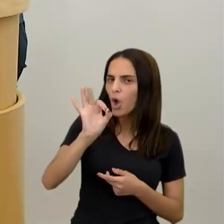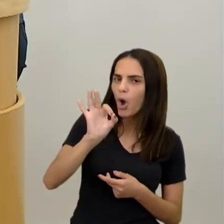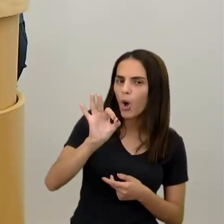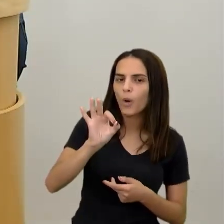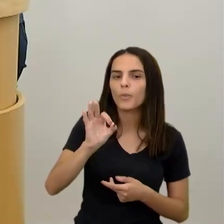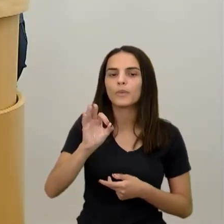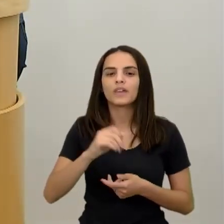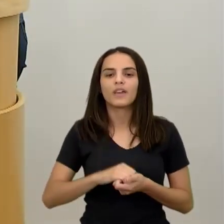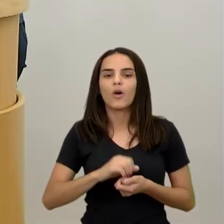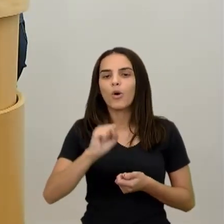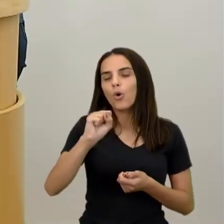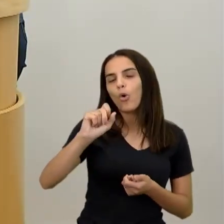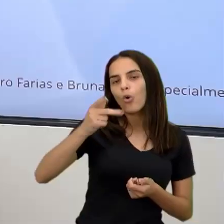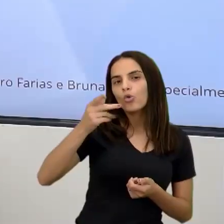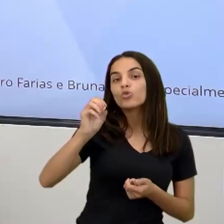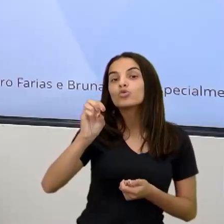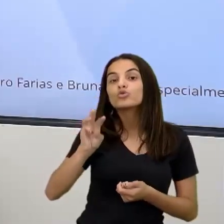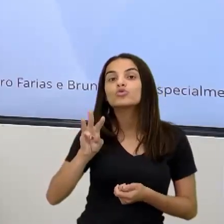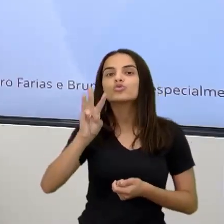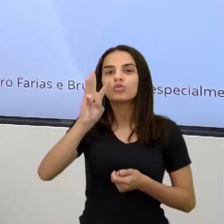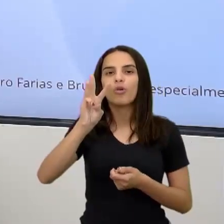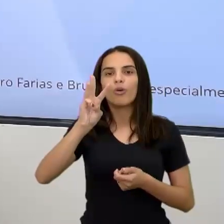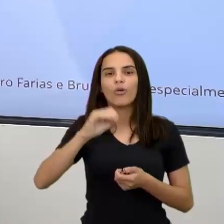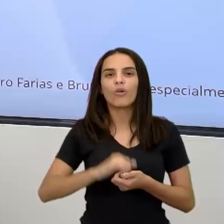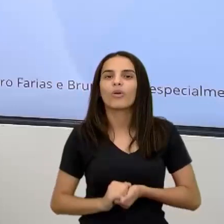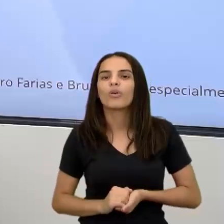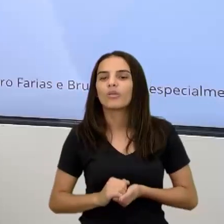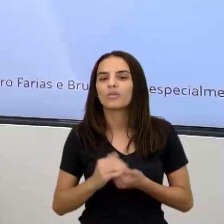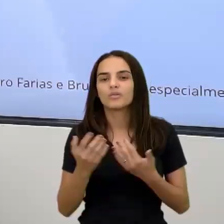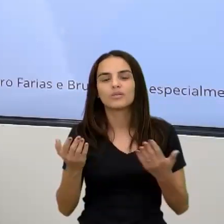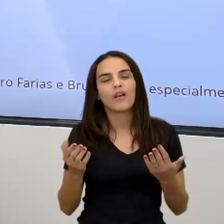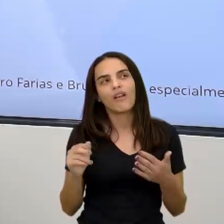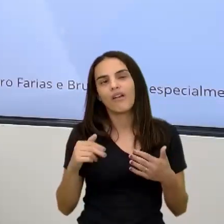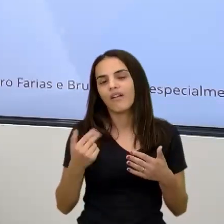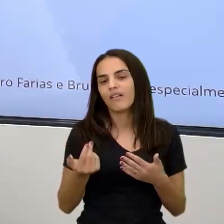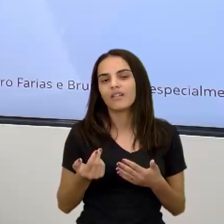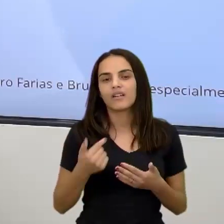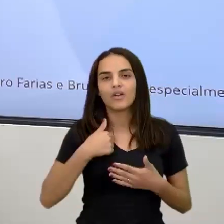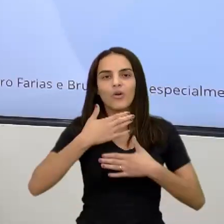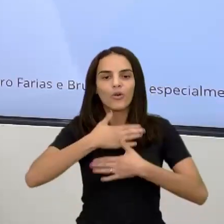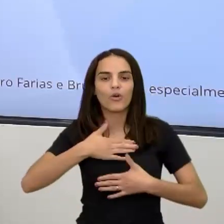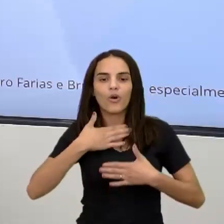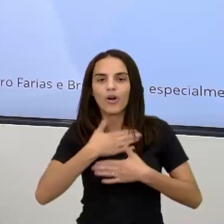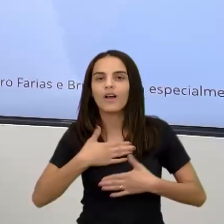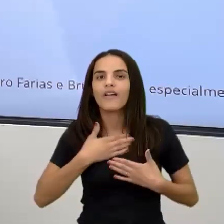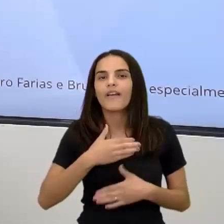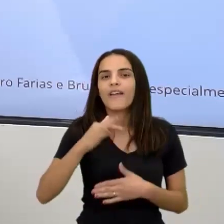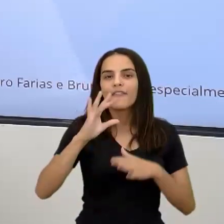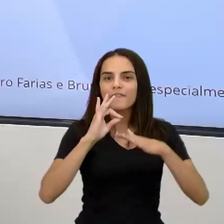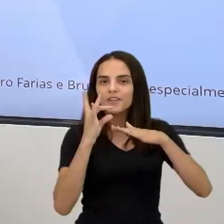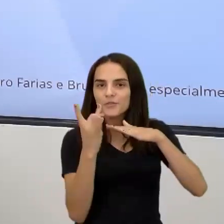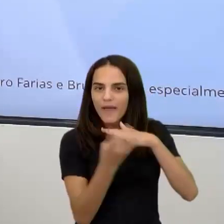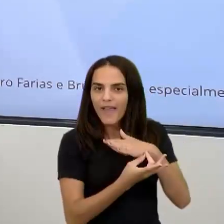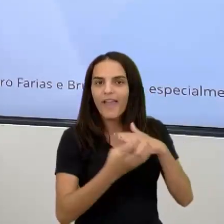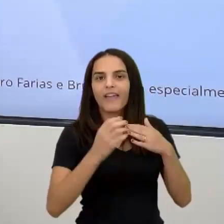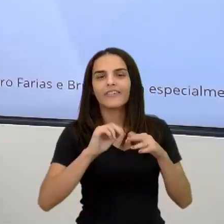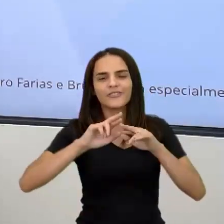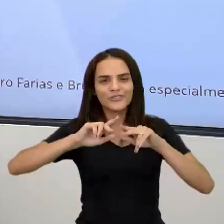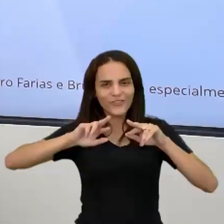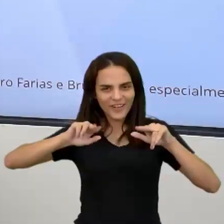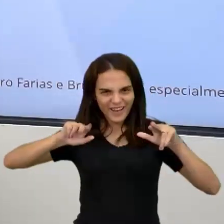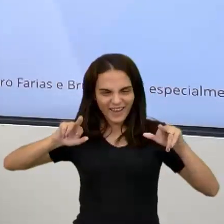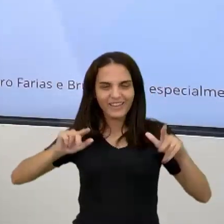Sim. Tal, eu vou dar um start, eu gosto de receber os meus feedback e tal. Ficar usando